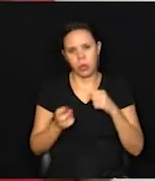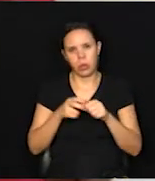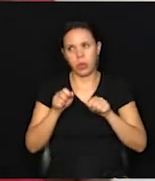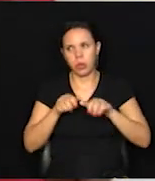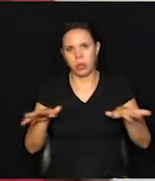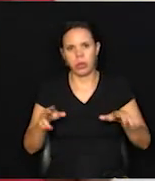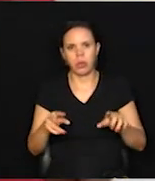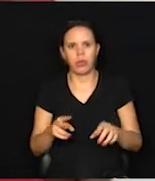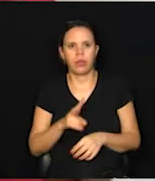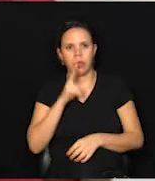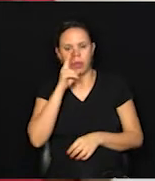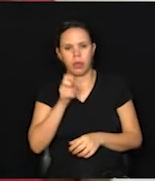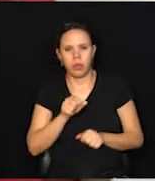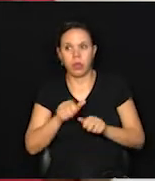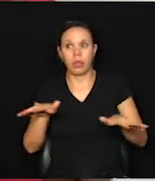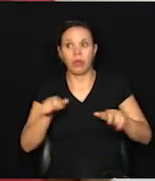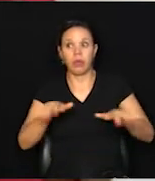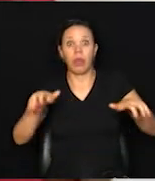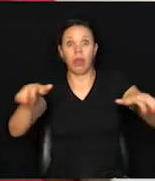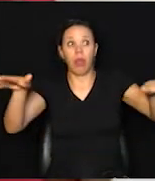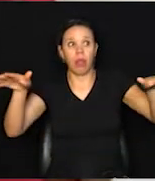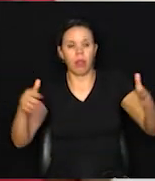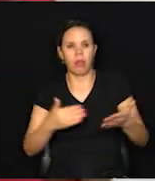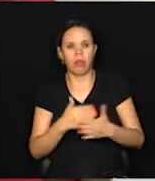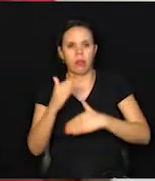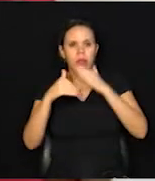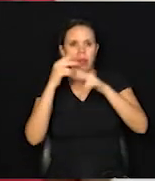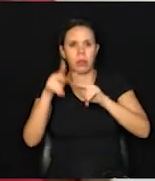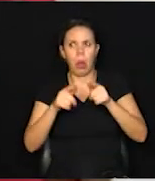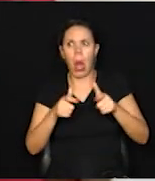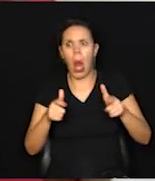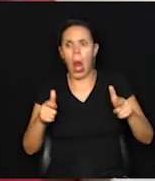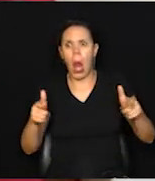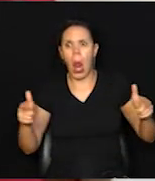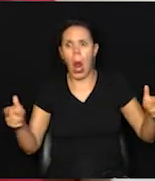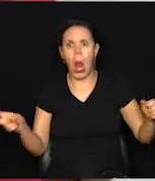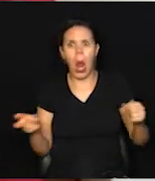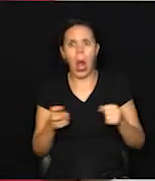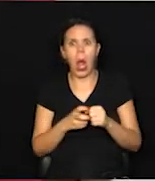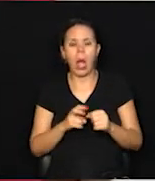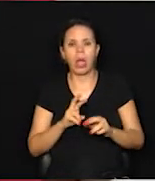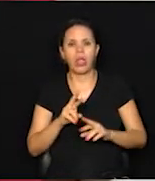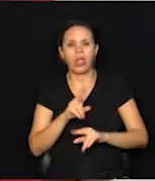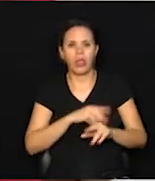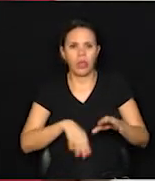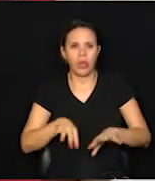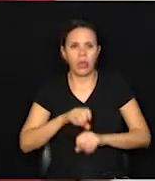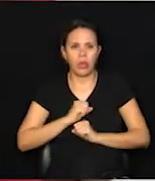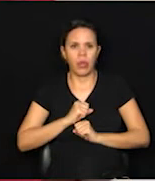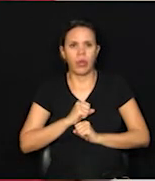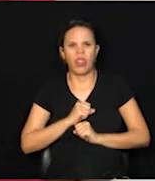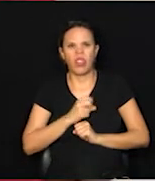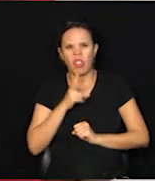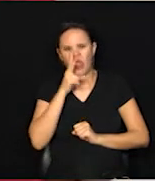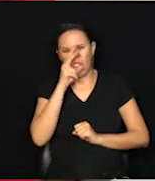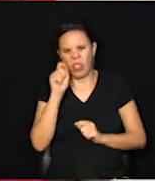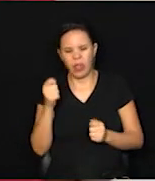vírus mais vezes, a gente começa a desenvolver populações virais com variante para infecção muito mais